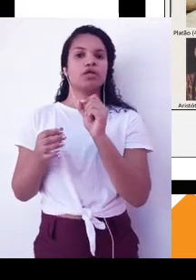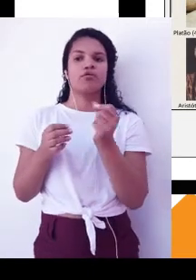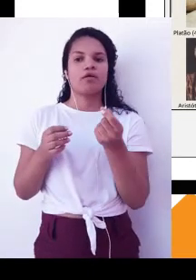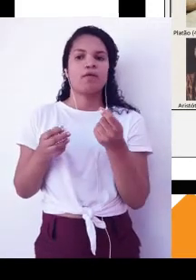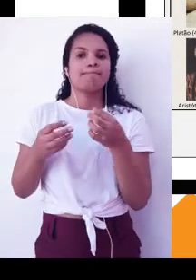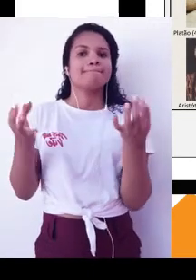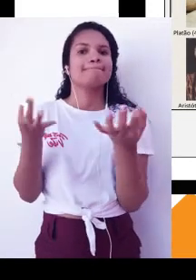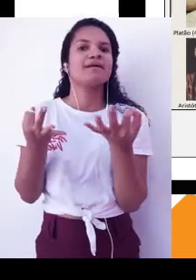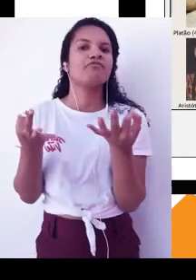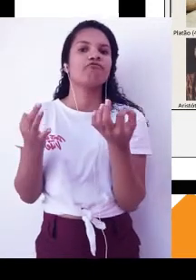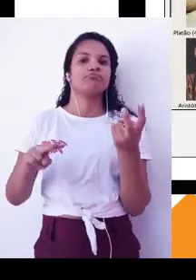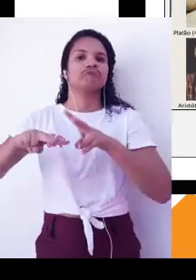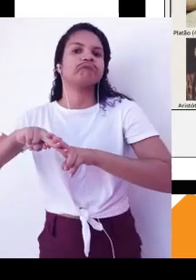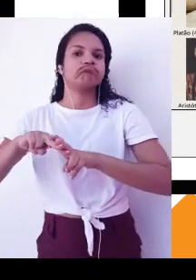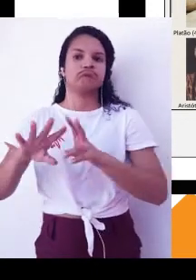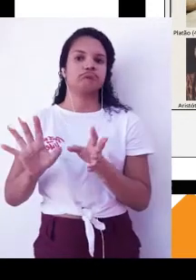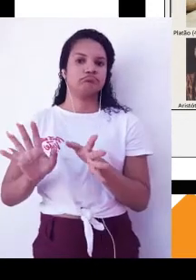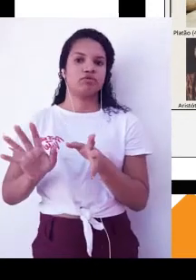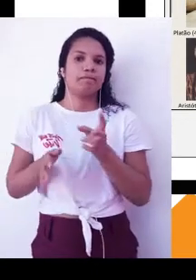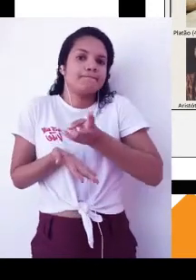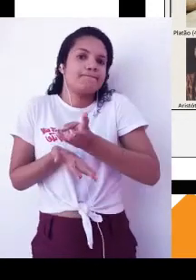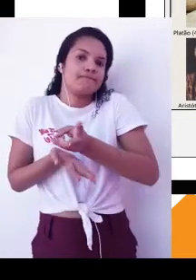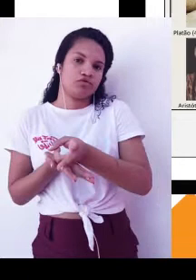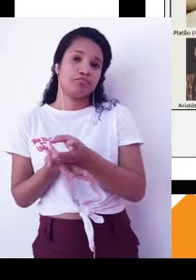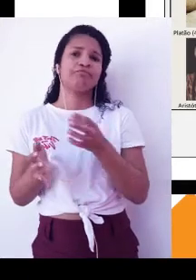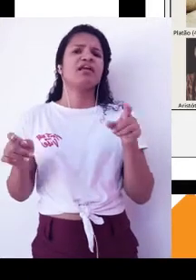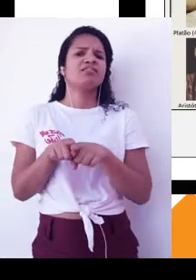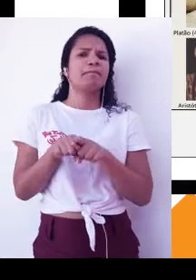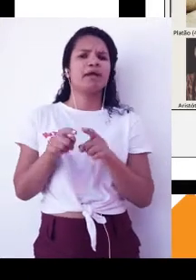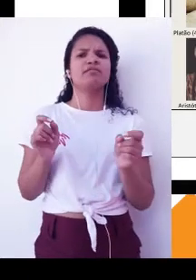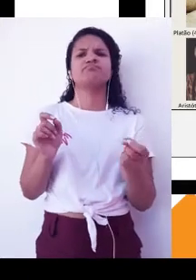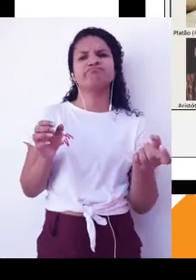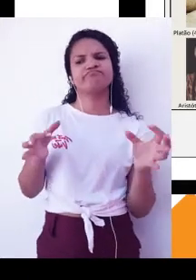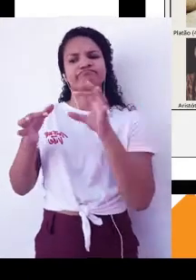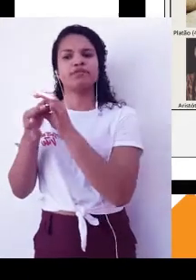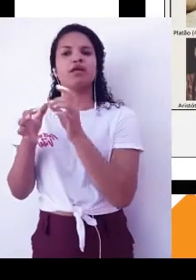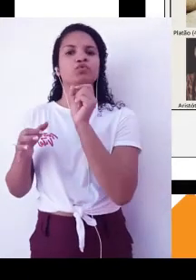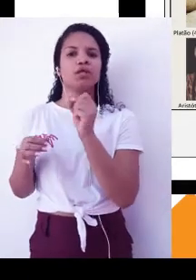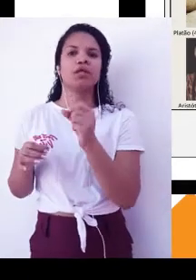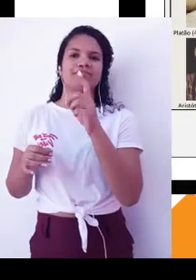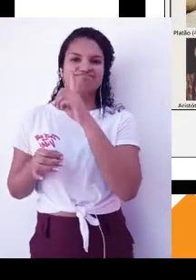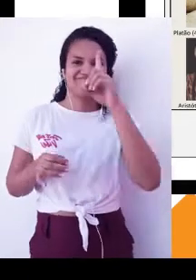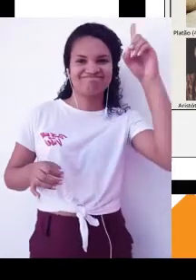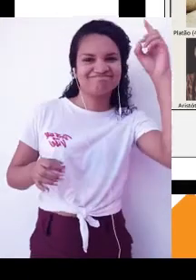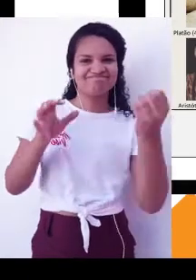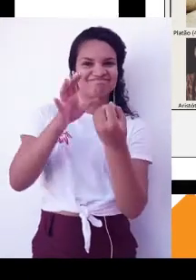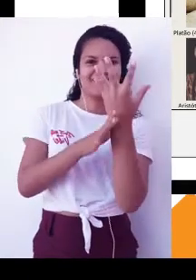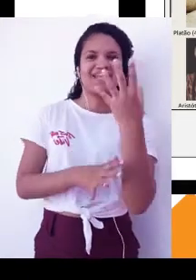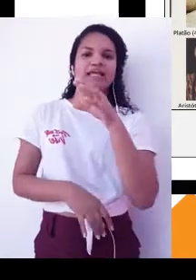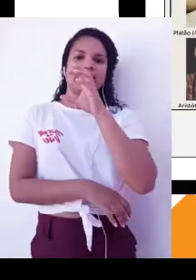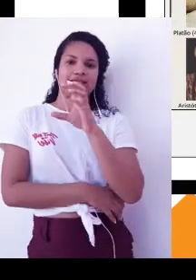perfeito. E também está bastante vinculada ao criacionismo. Nós encontramos em nossa cultura